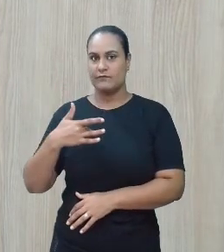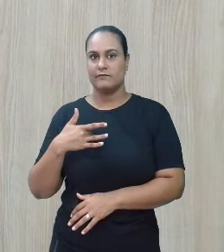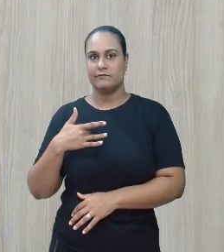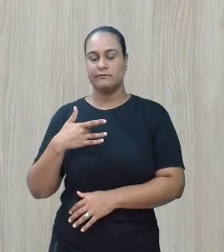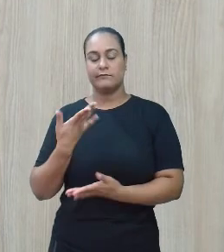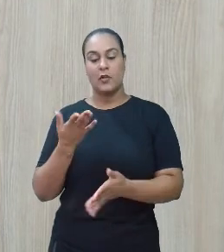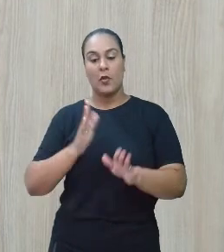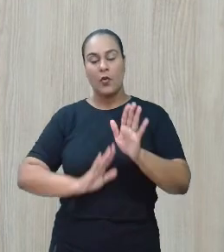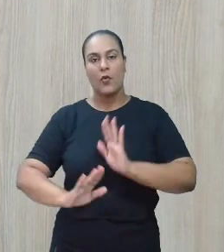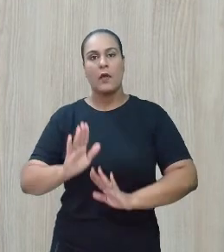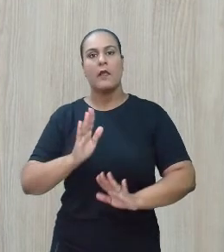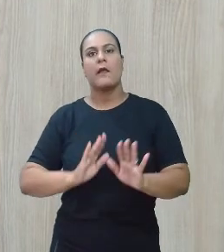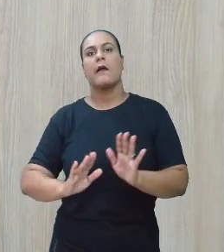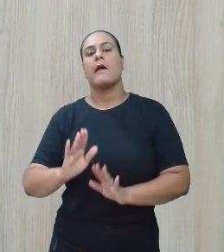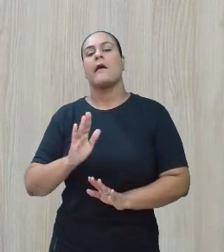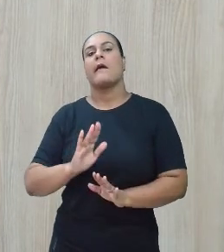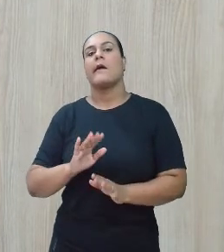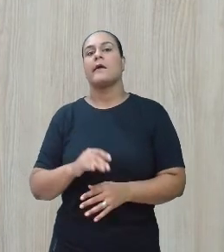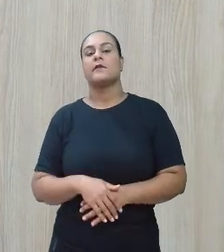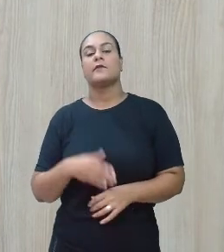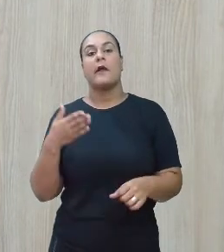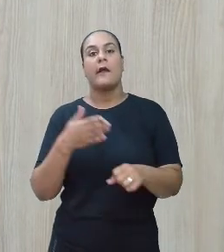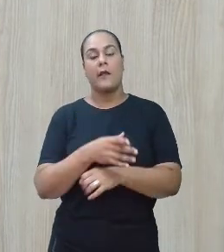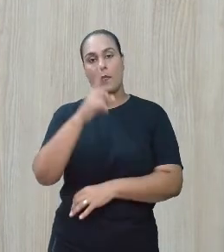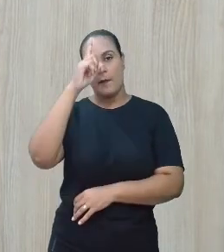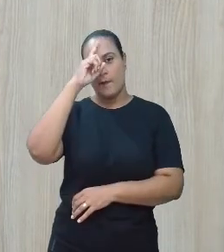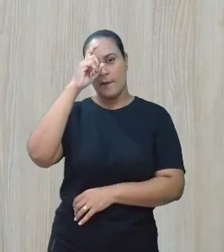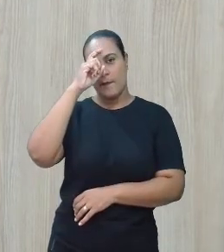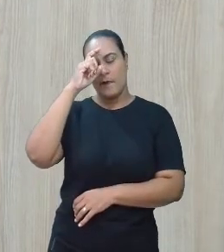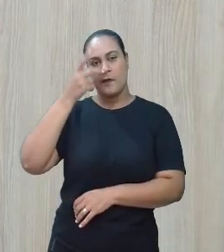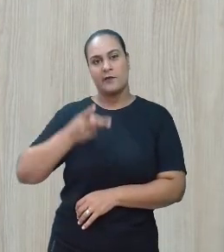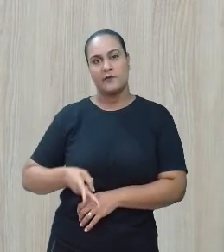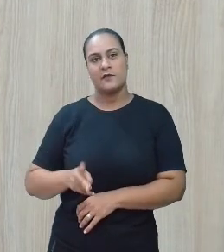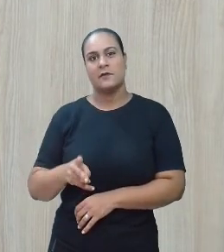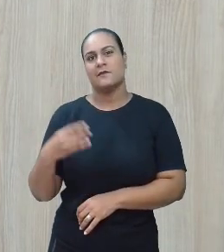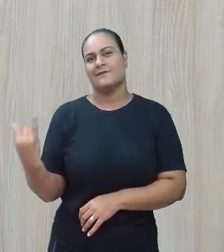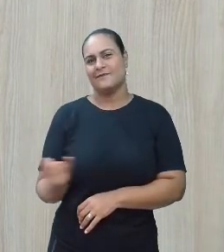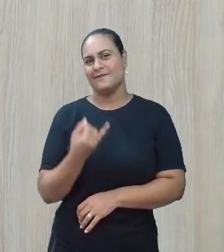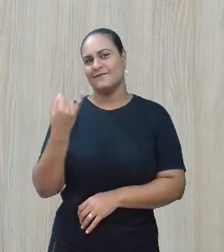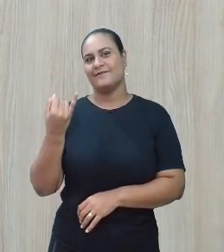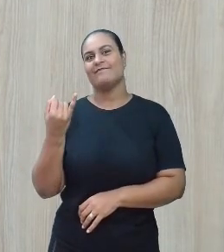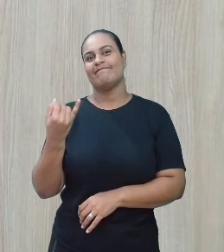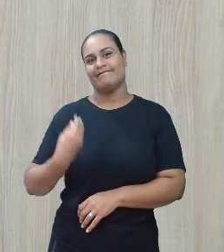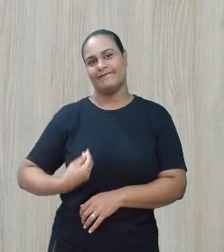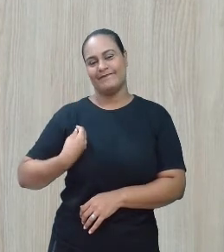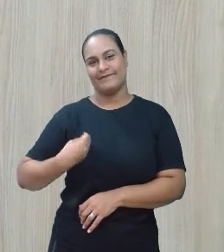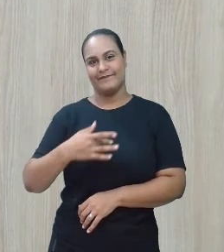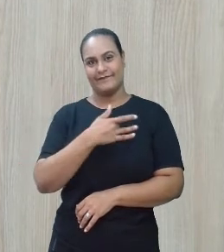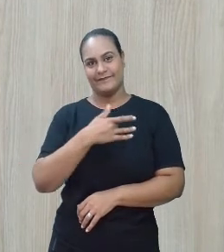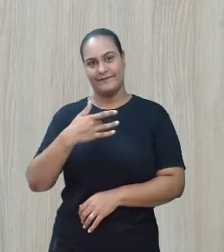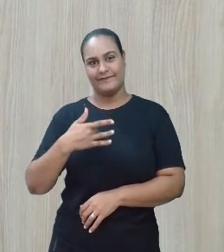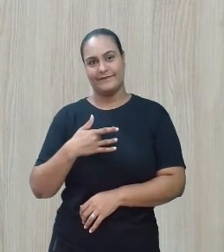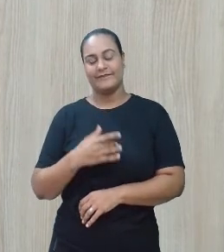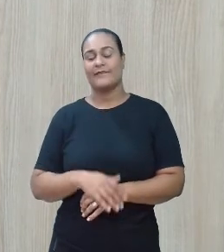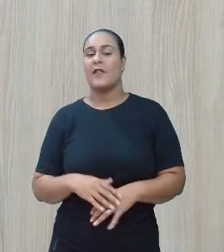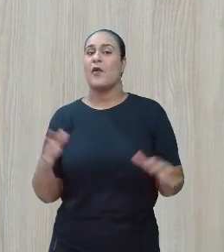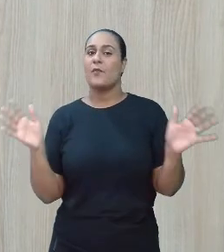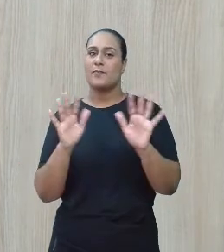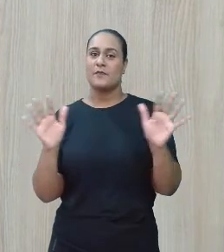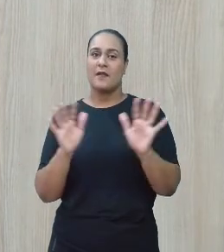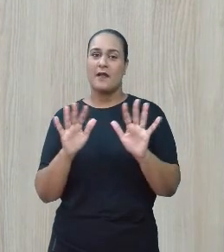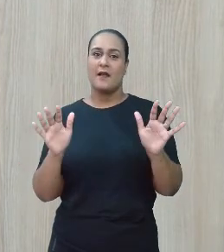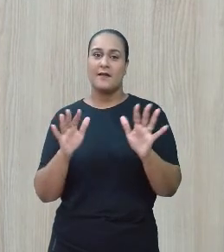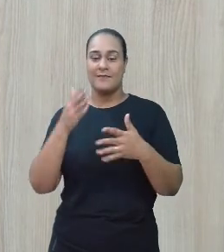é? Procurar um médico regularmente. Então, isso aí tudo é muito importante para termos uma vida saudável. Então, pessoal, estou me despedindo.